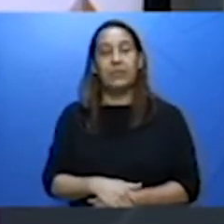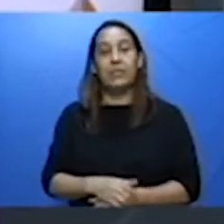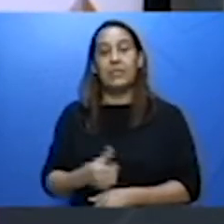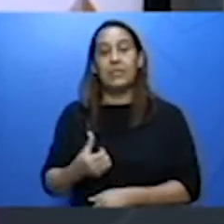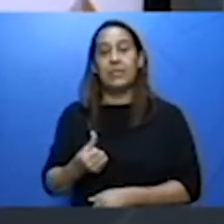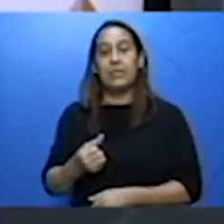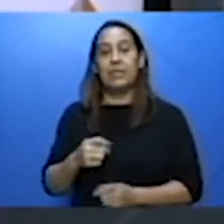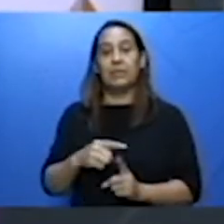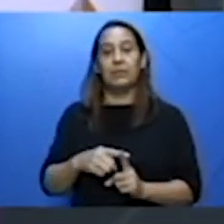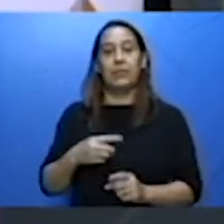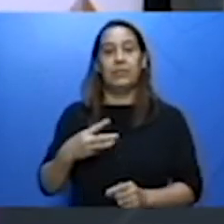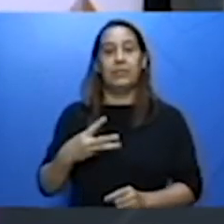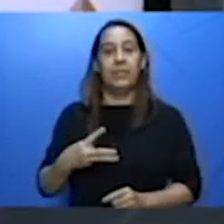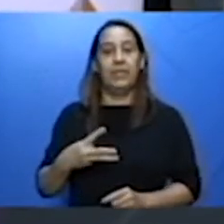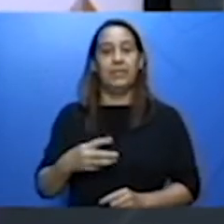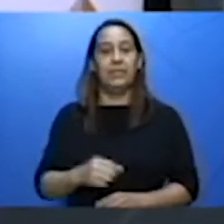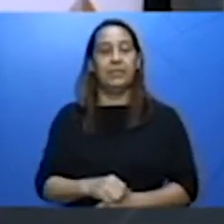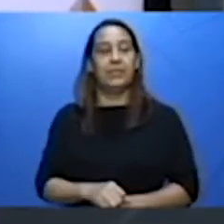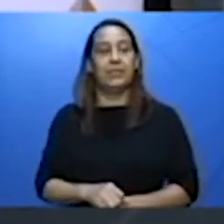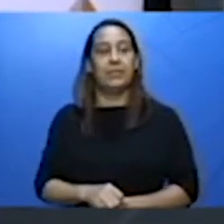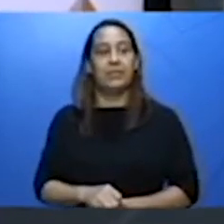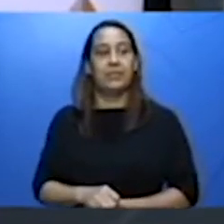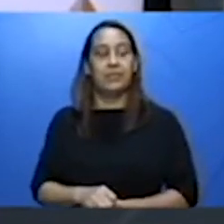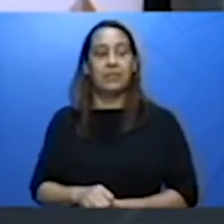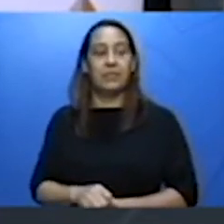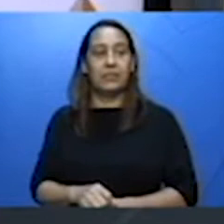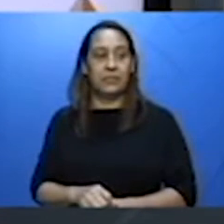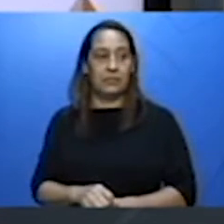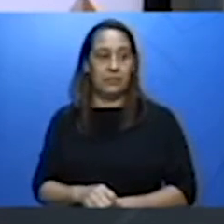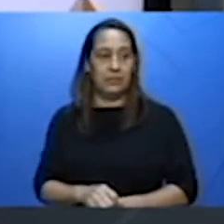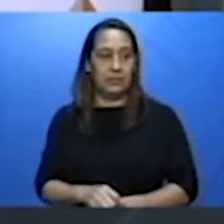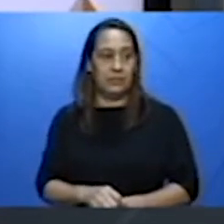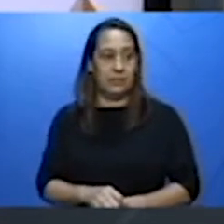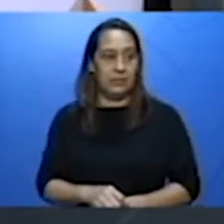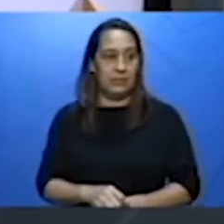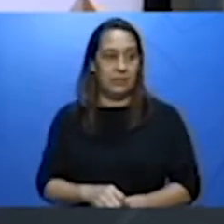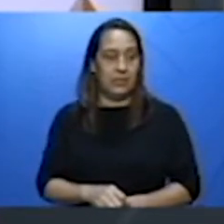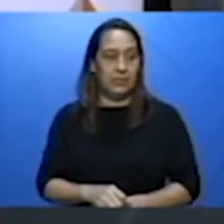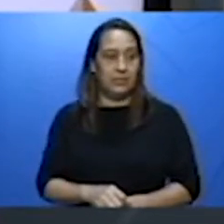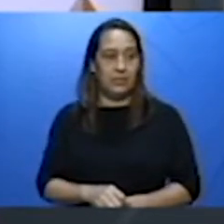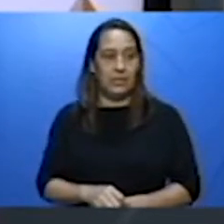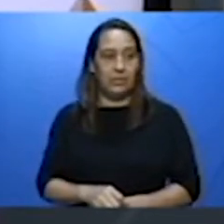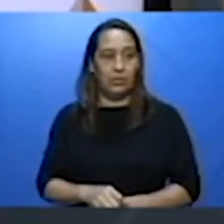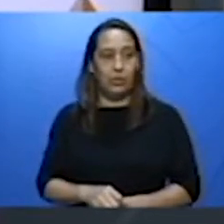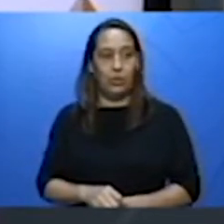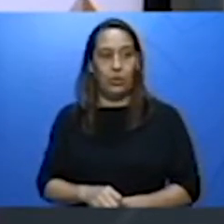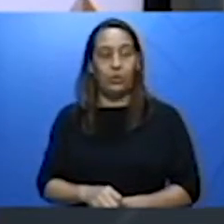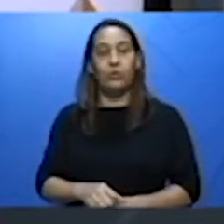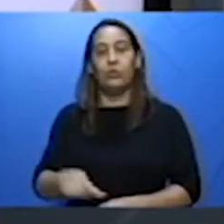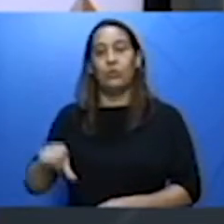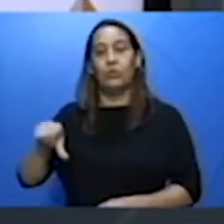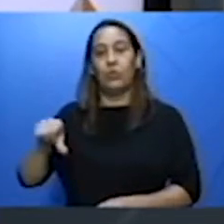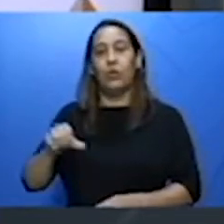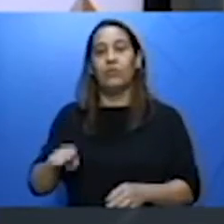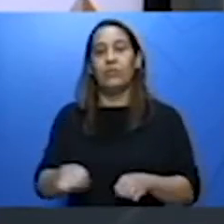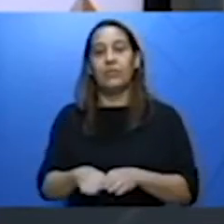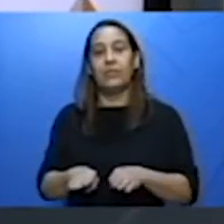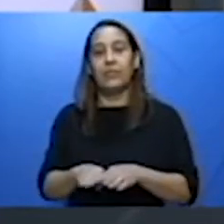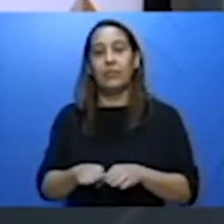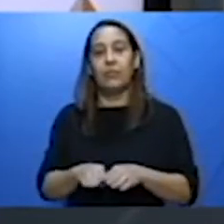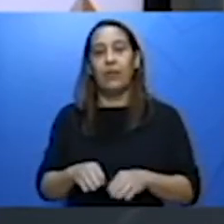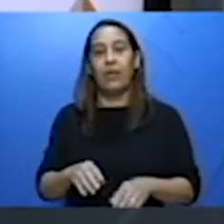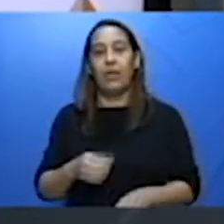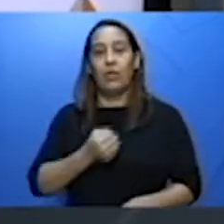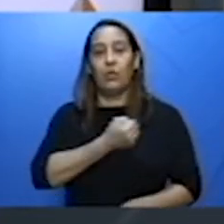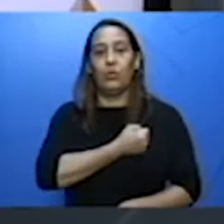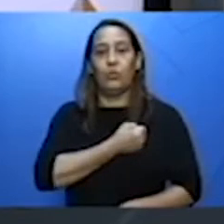6 mais 3, guardo 6 na cabeça. Continua contando mais 3, ó. 6, 7, 8, 9.